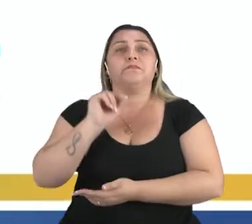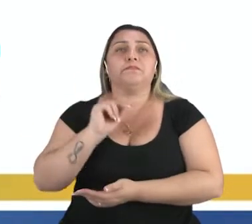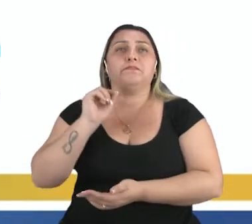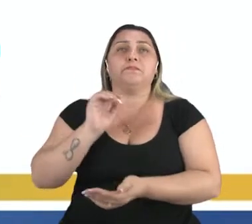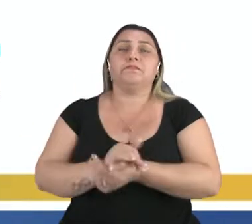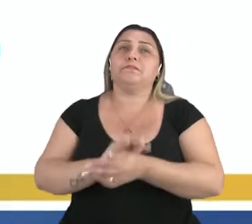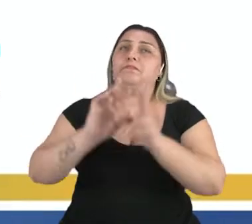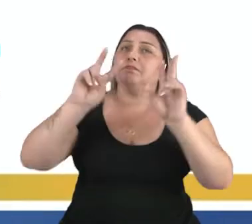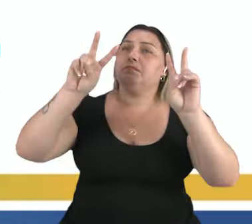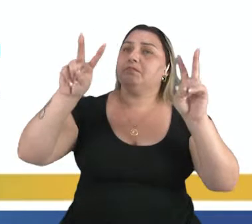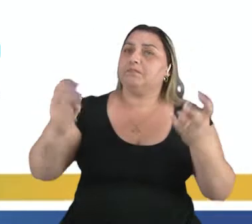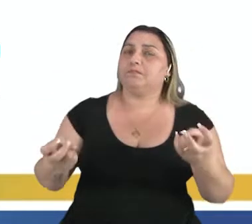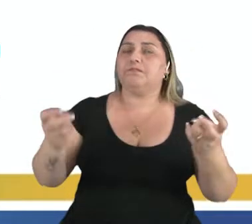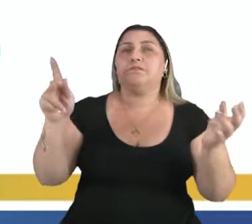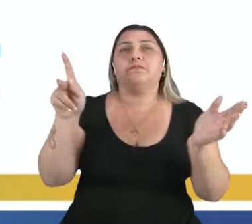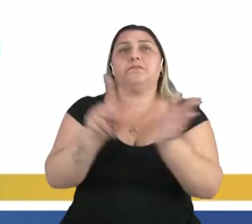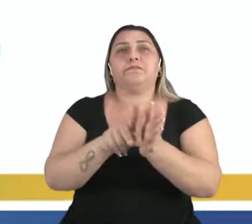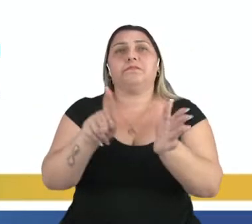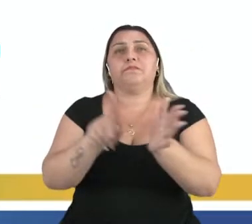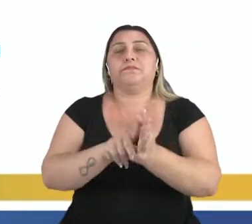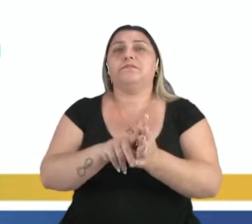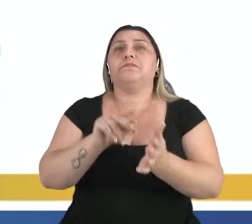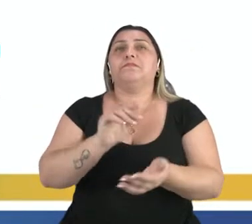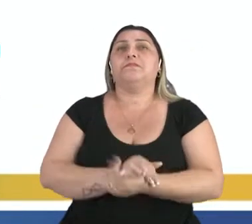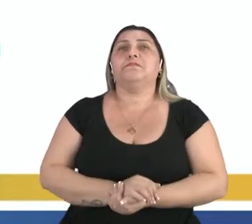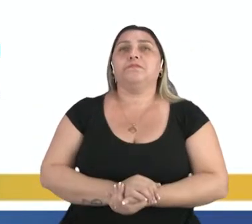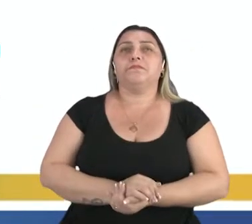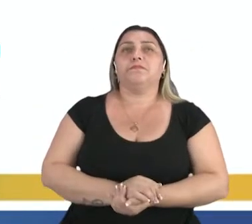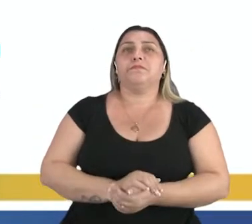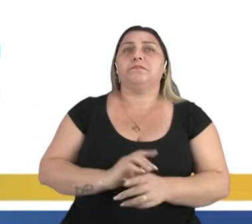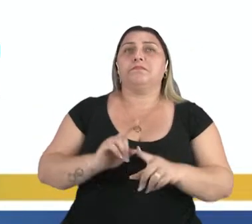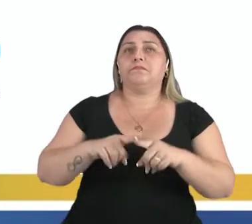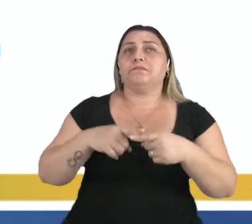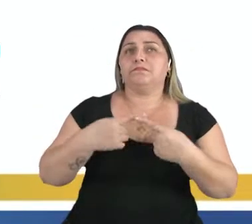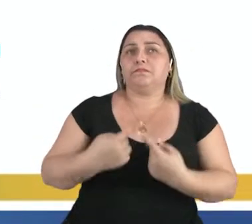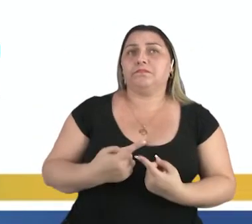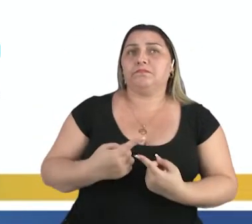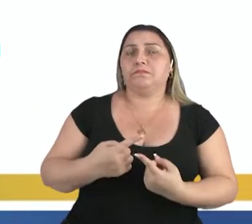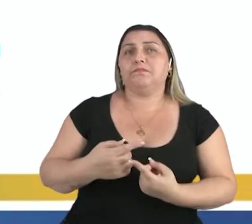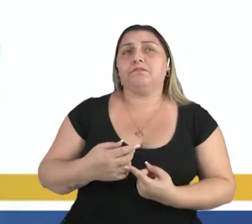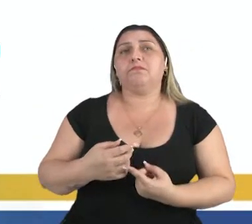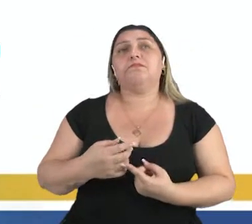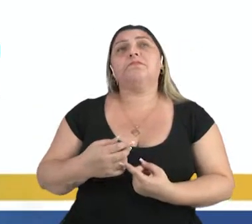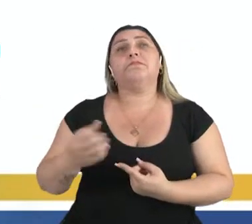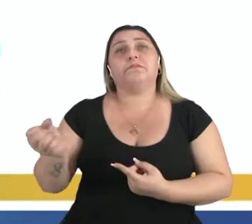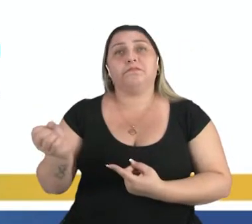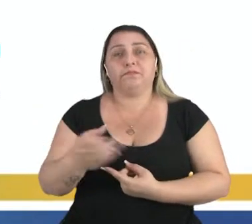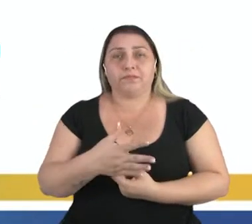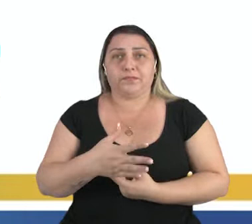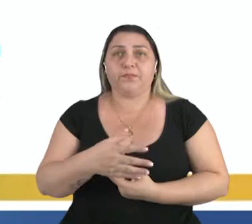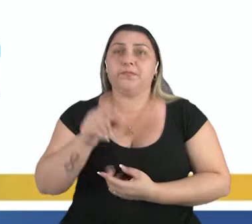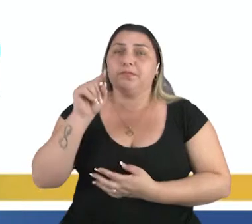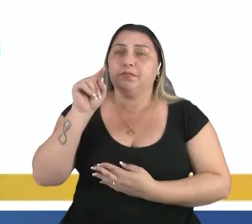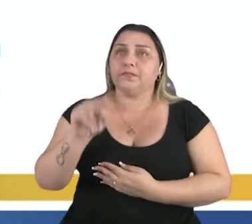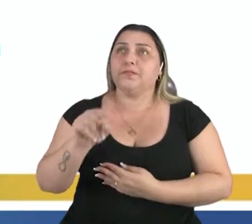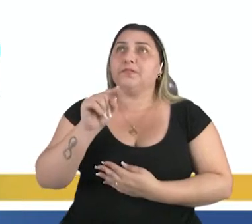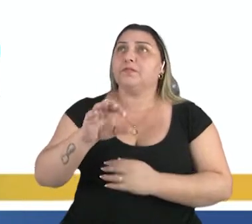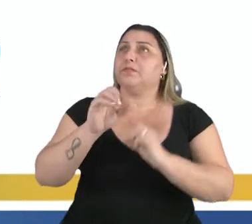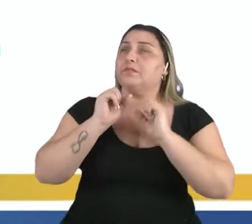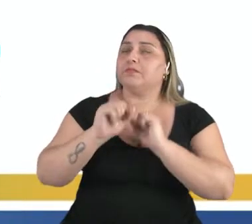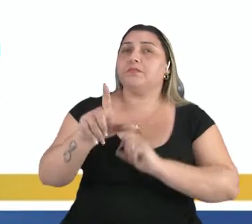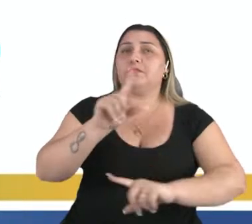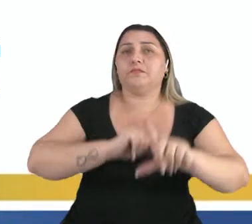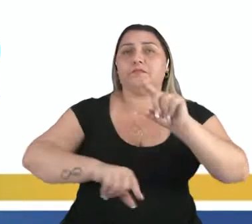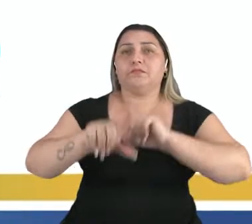sobre um tema específico, um tema polêmico, o mais polêmico da semana ou da atualidade, ou você